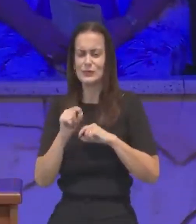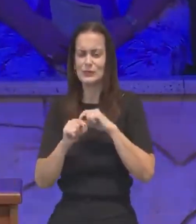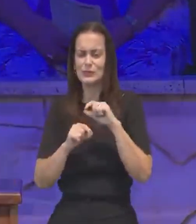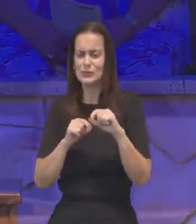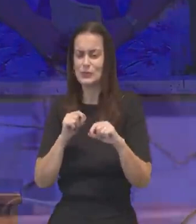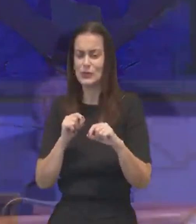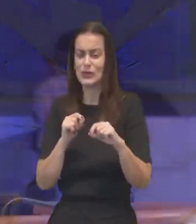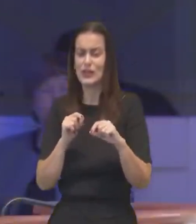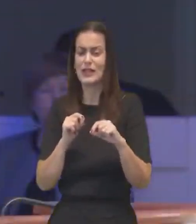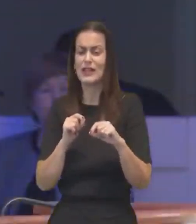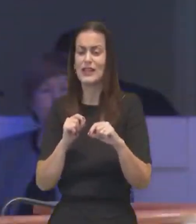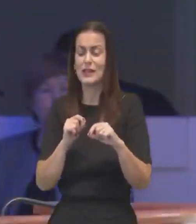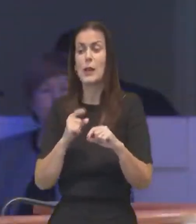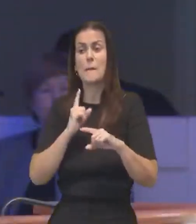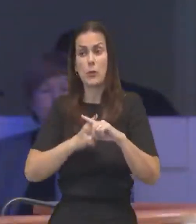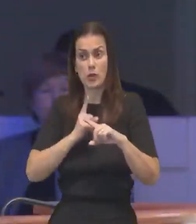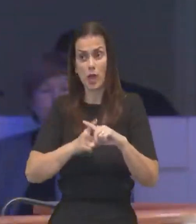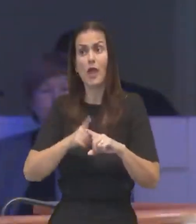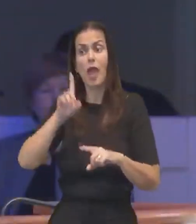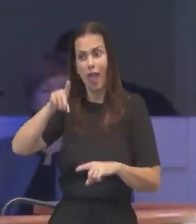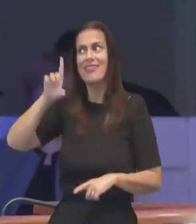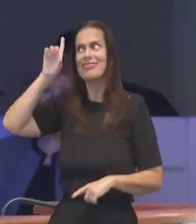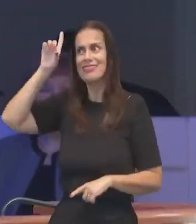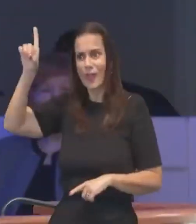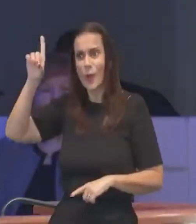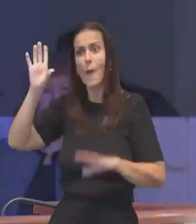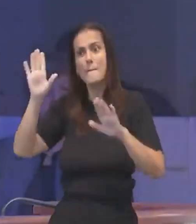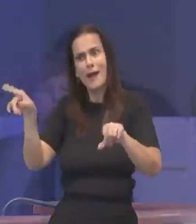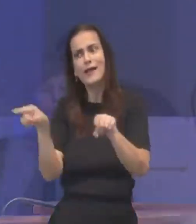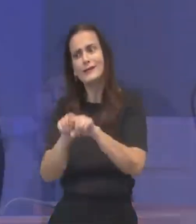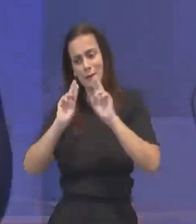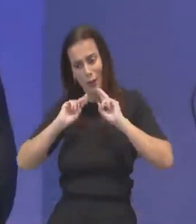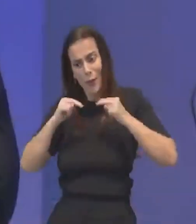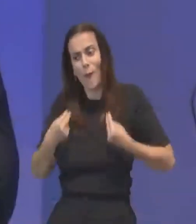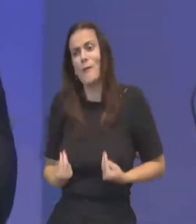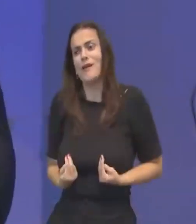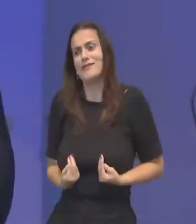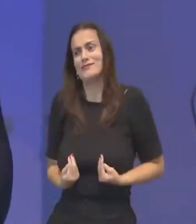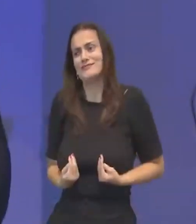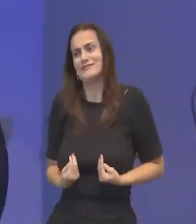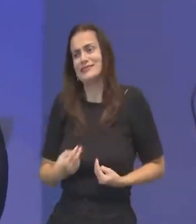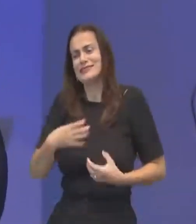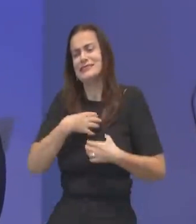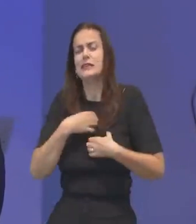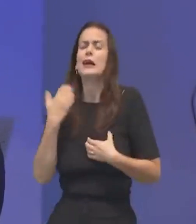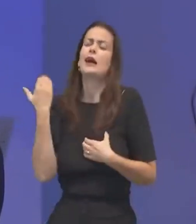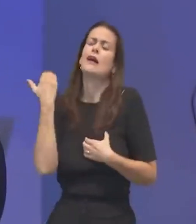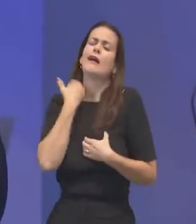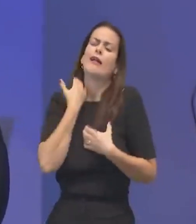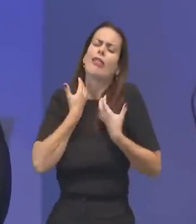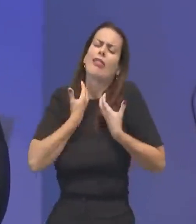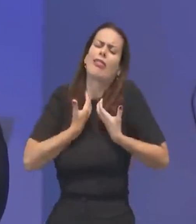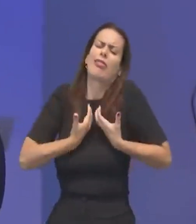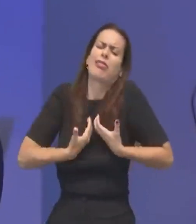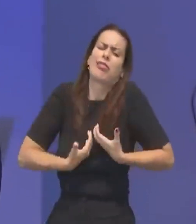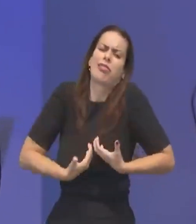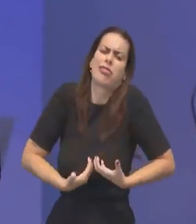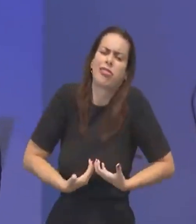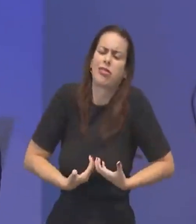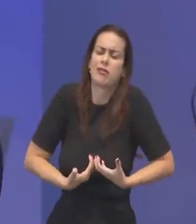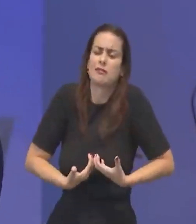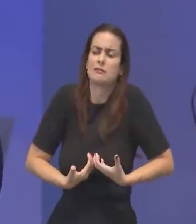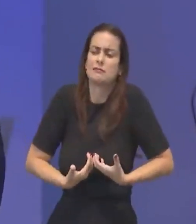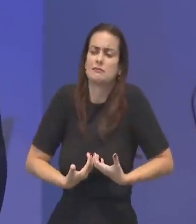era 100% Deus, mas também 100% homem, ele sentiu o cansaço, a exaustão, e